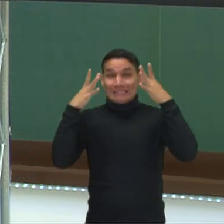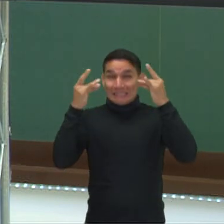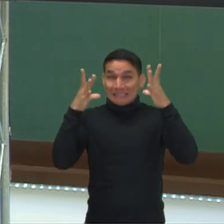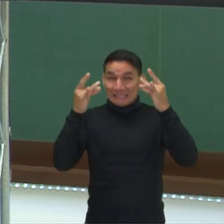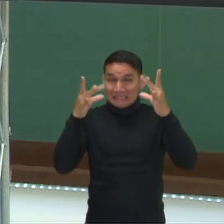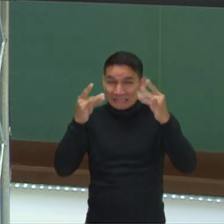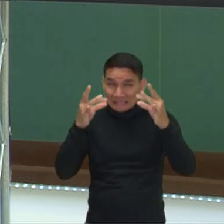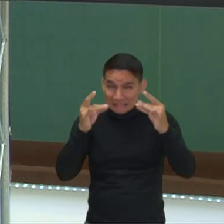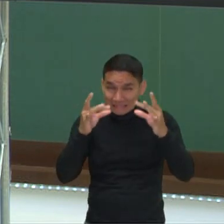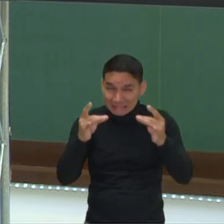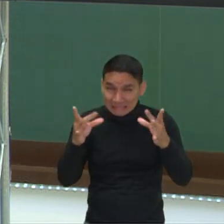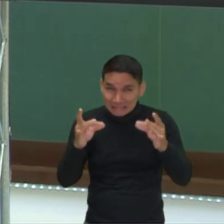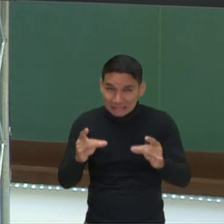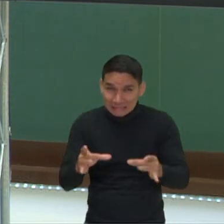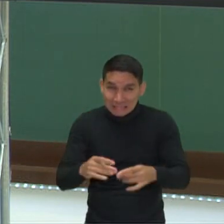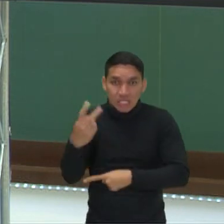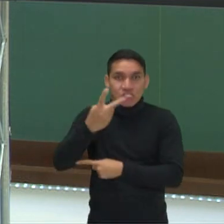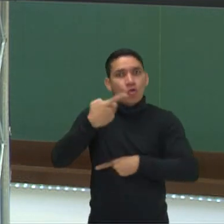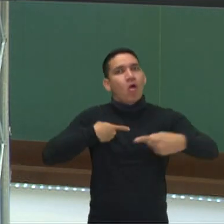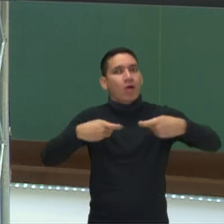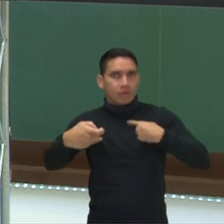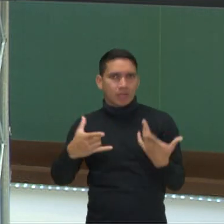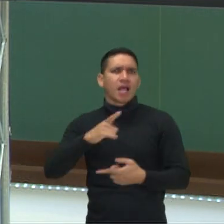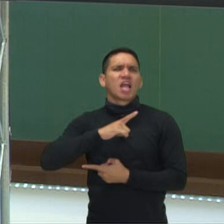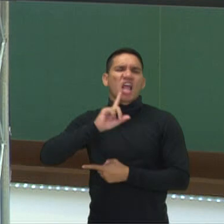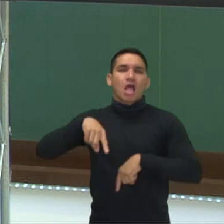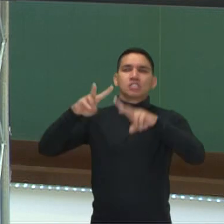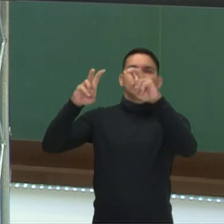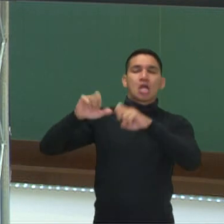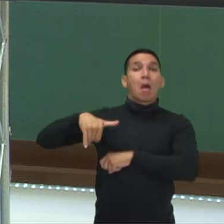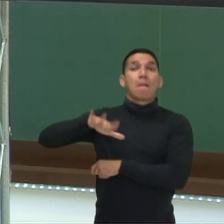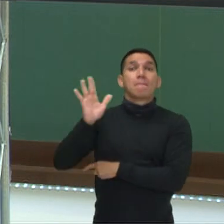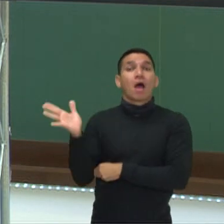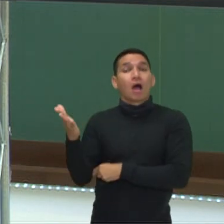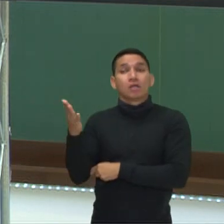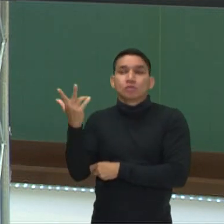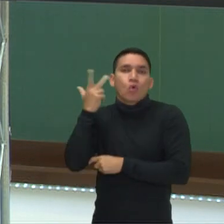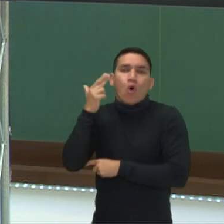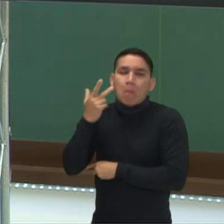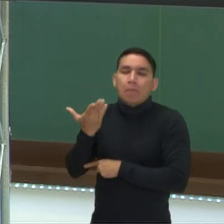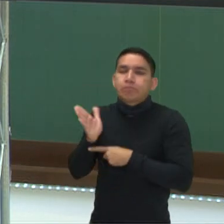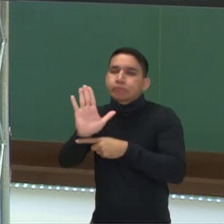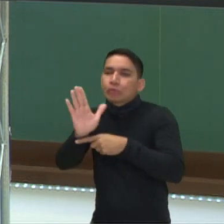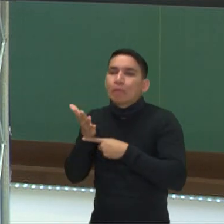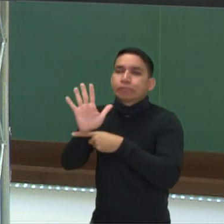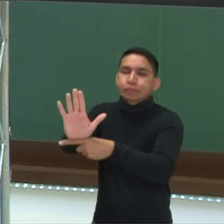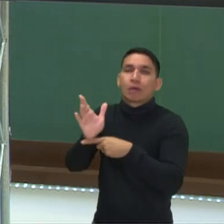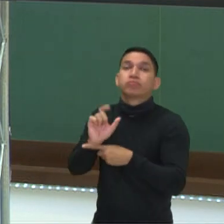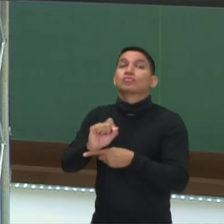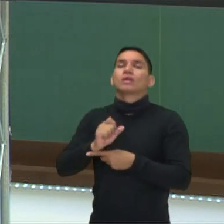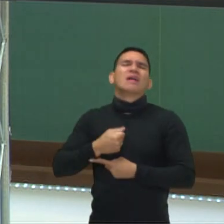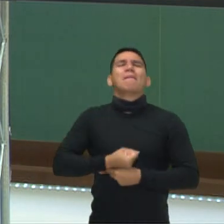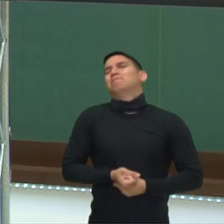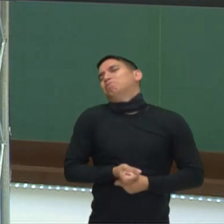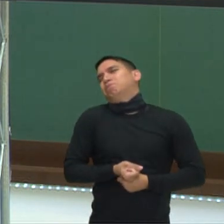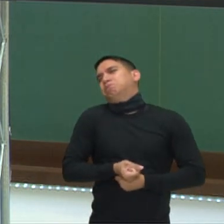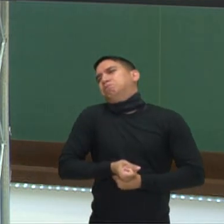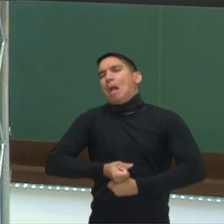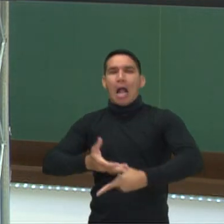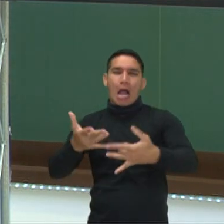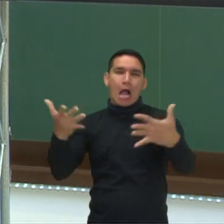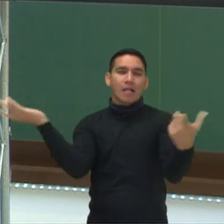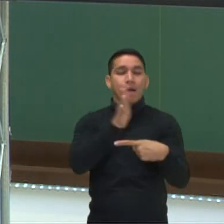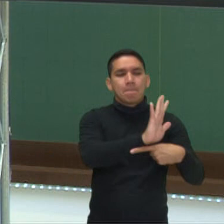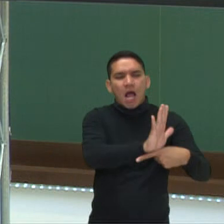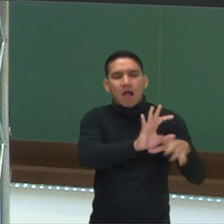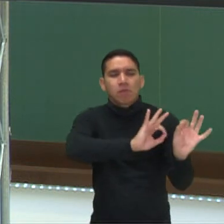de Segunda Guerra Mundial. É um dos temas mais recorrentes do cinema, a Segunda Guerra Mundial. São milhares de